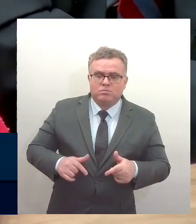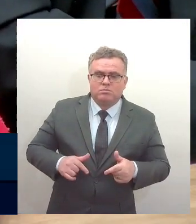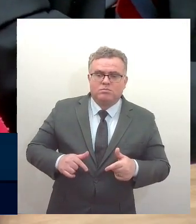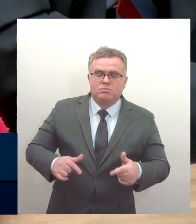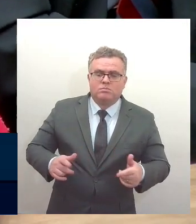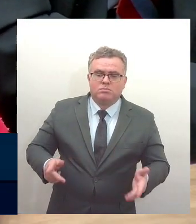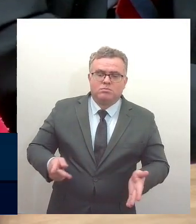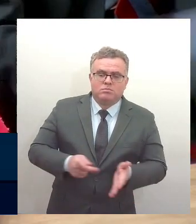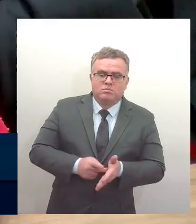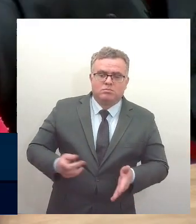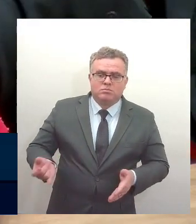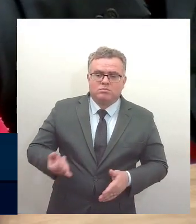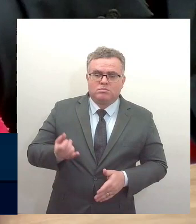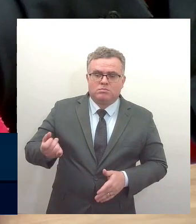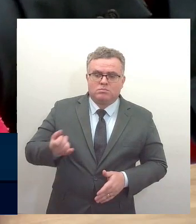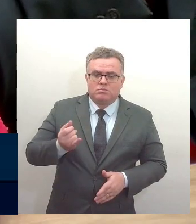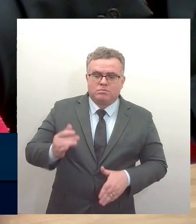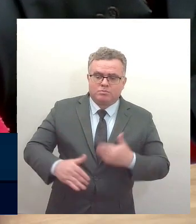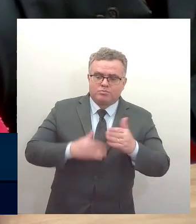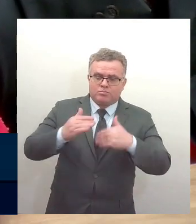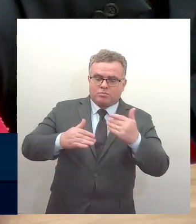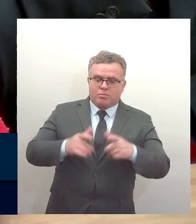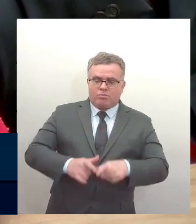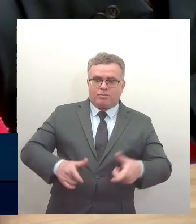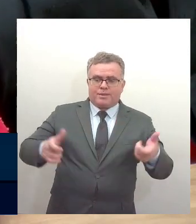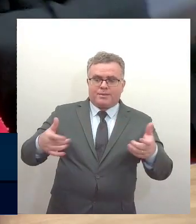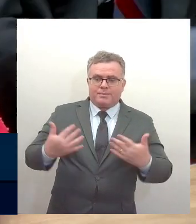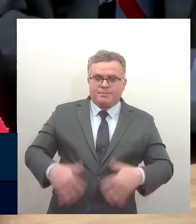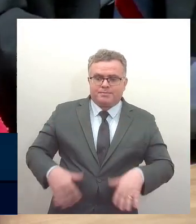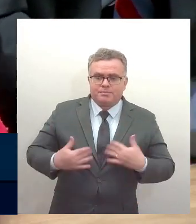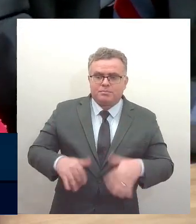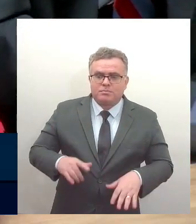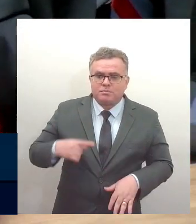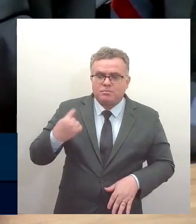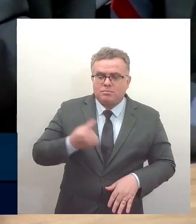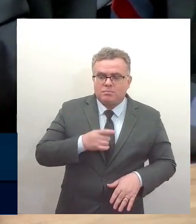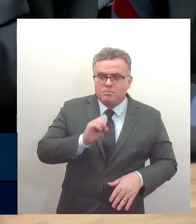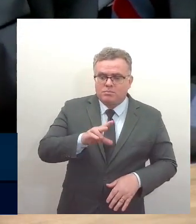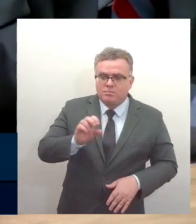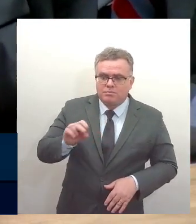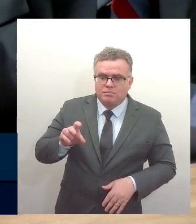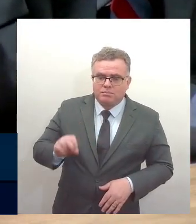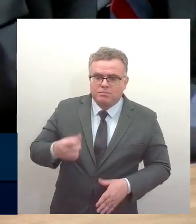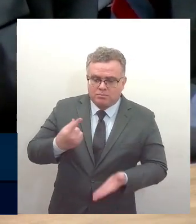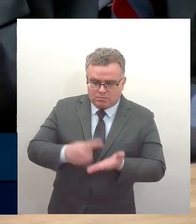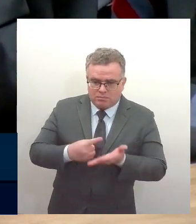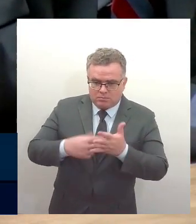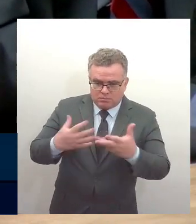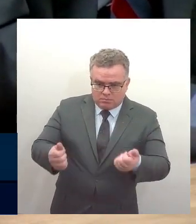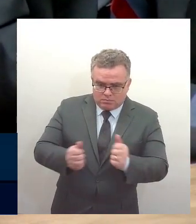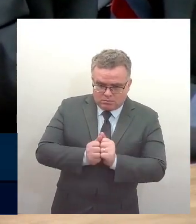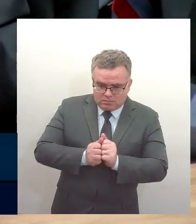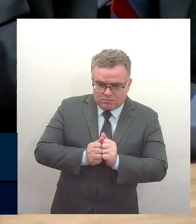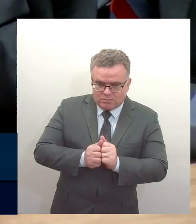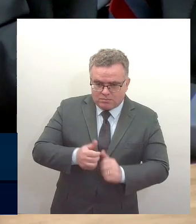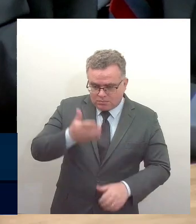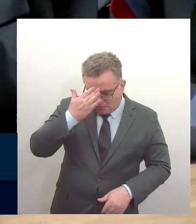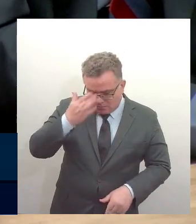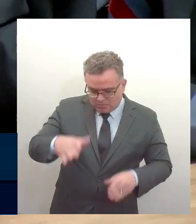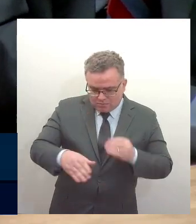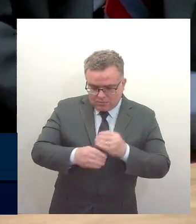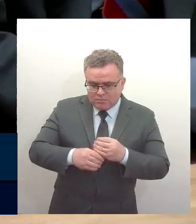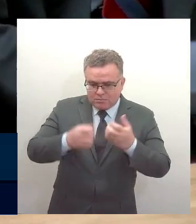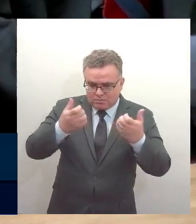né, em nosso estado. Então, conte comigo, tá bom? Muito obrigada, meu amado. Muito obrigado, deputada Carminha.